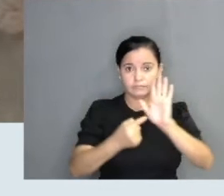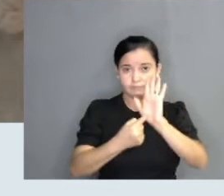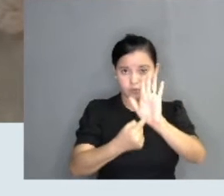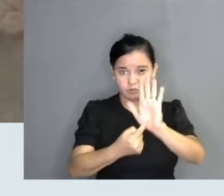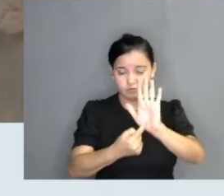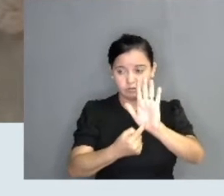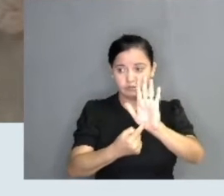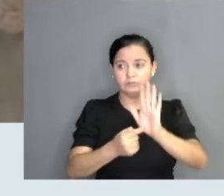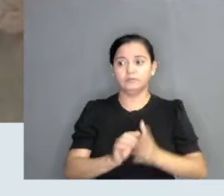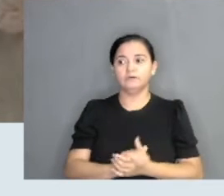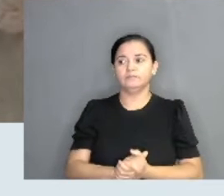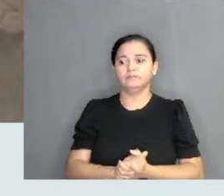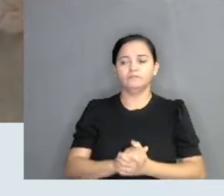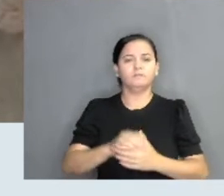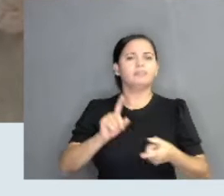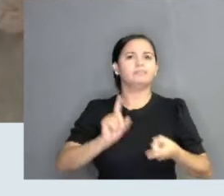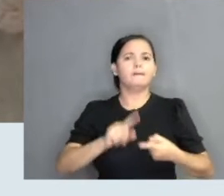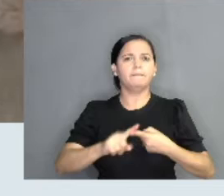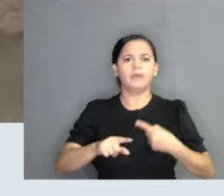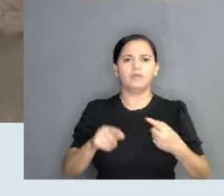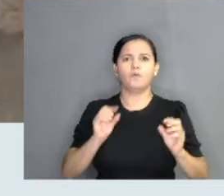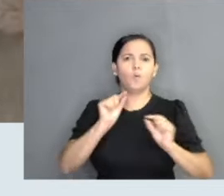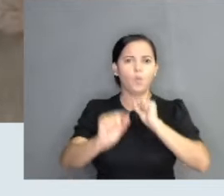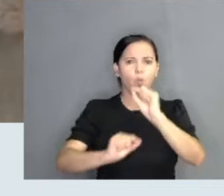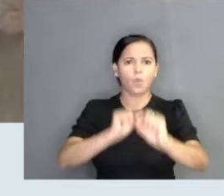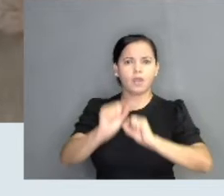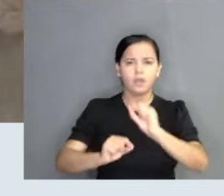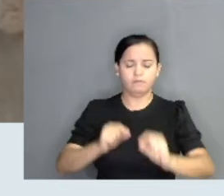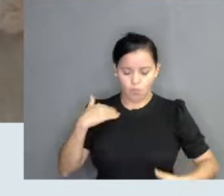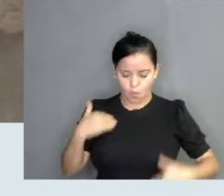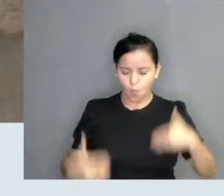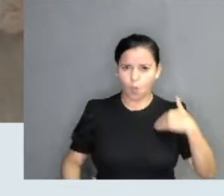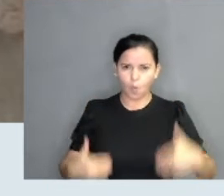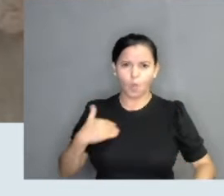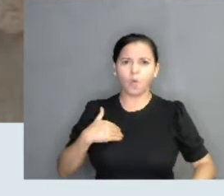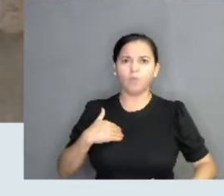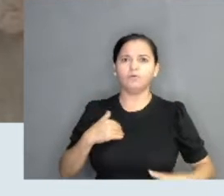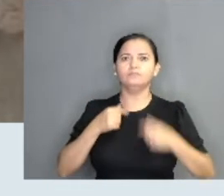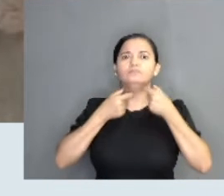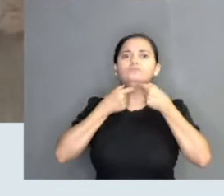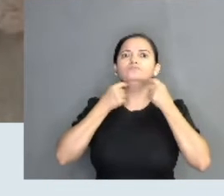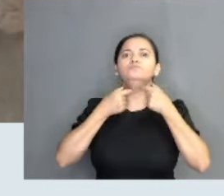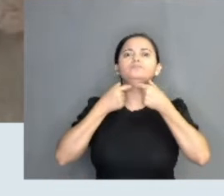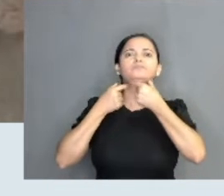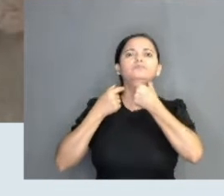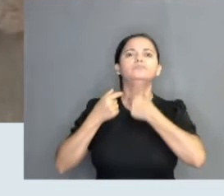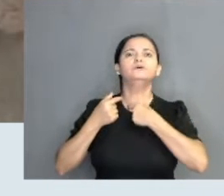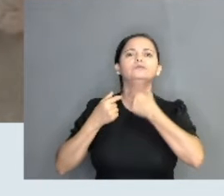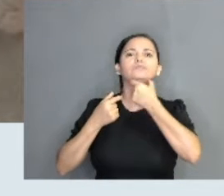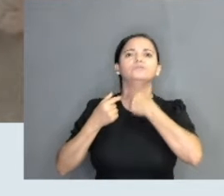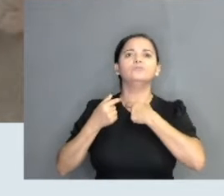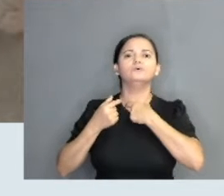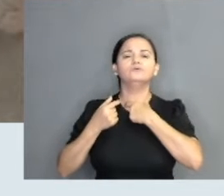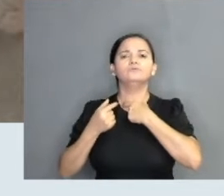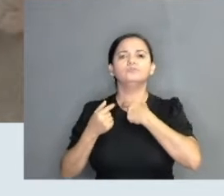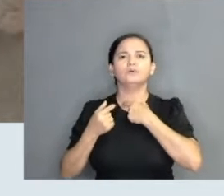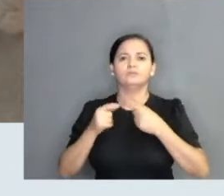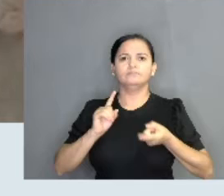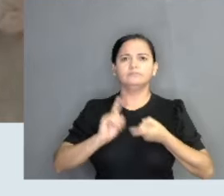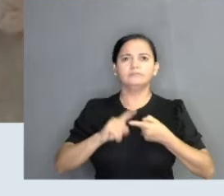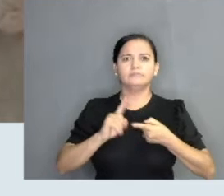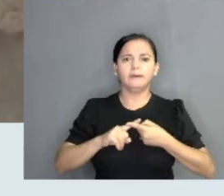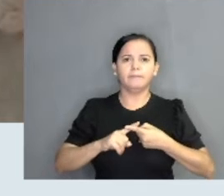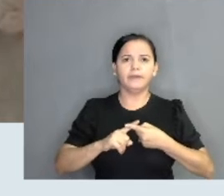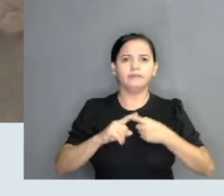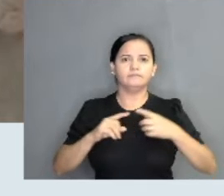corpo. Então, o pescoço, as costelas, o ombro. Existe uma